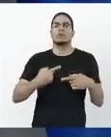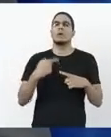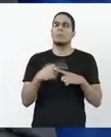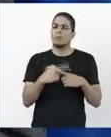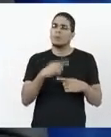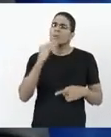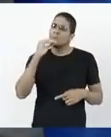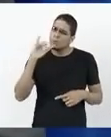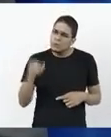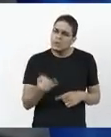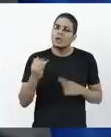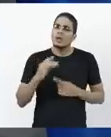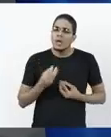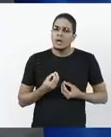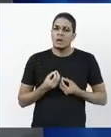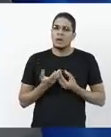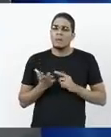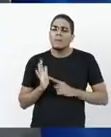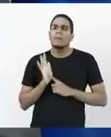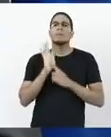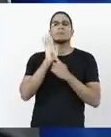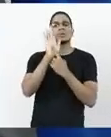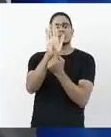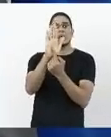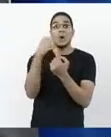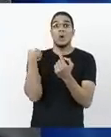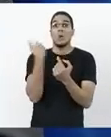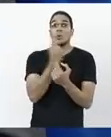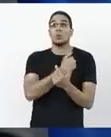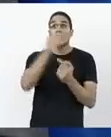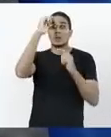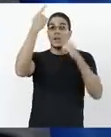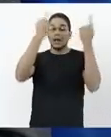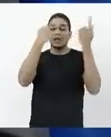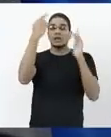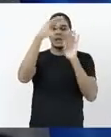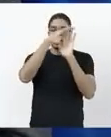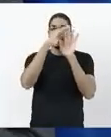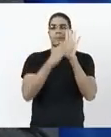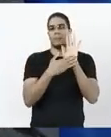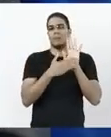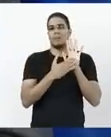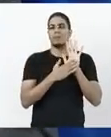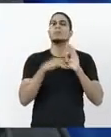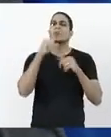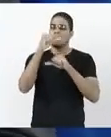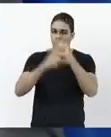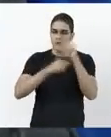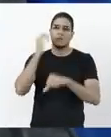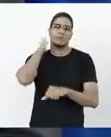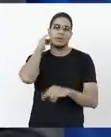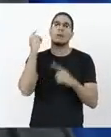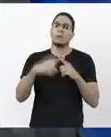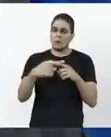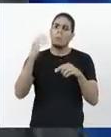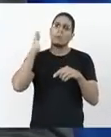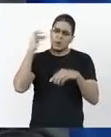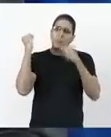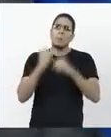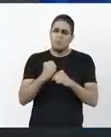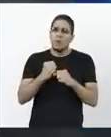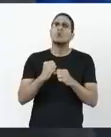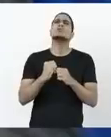ideias para mudar Belém, porque Belém pode construir um futuro seguro, digno,